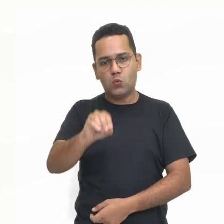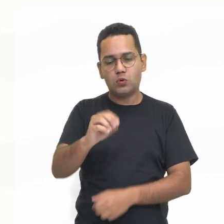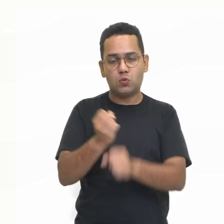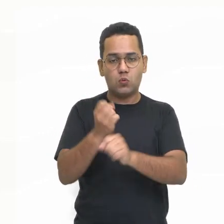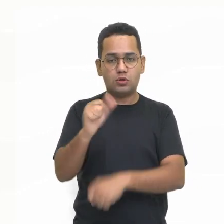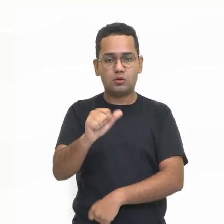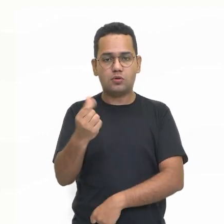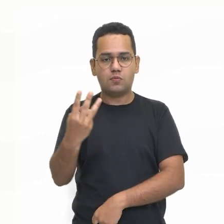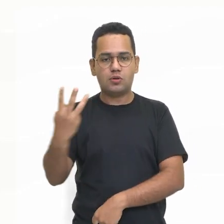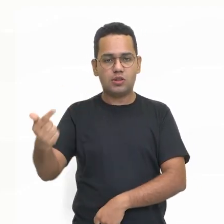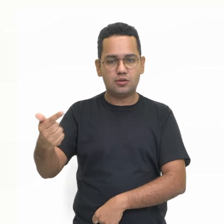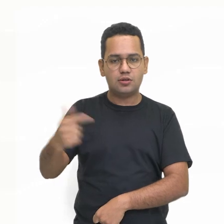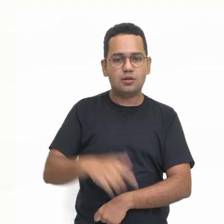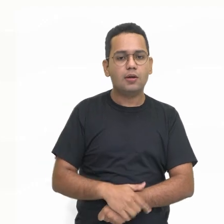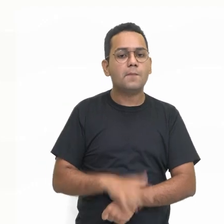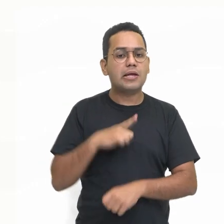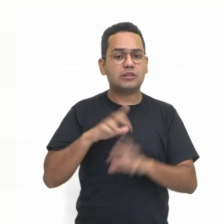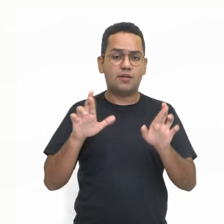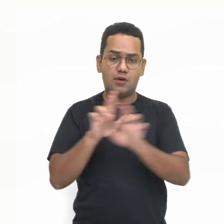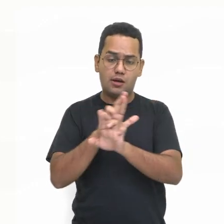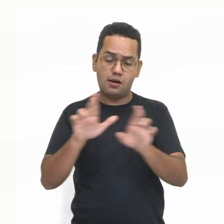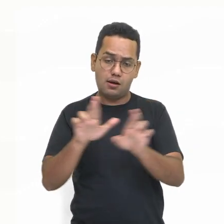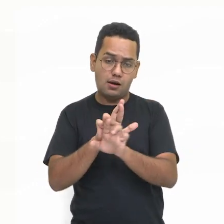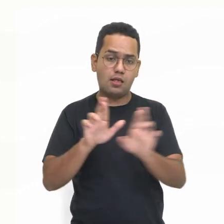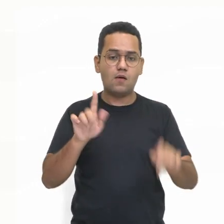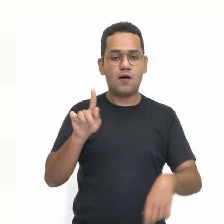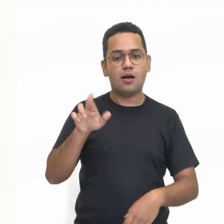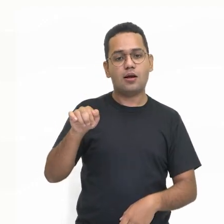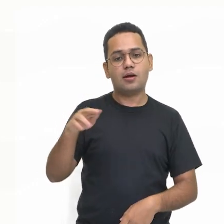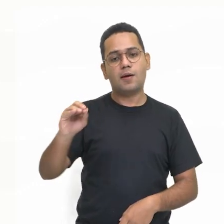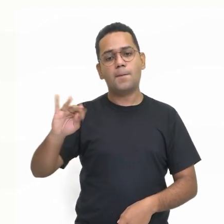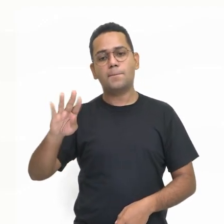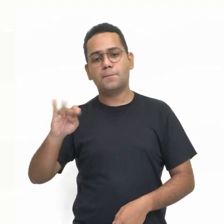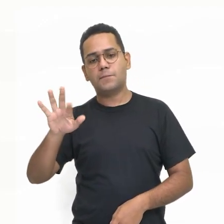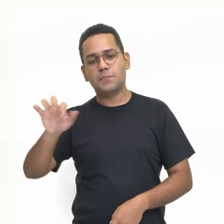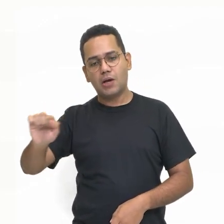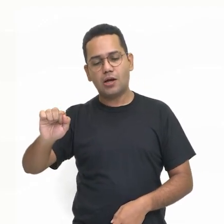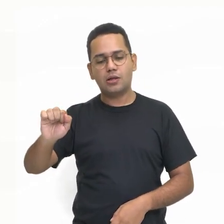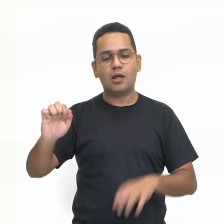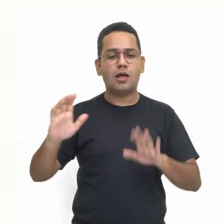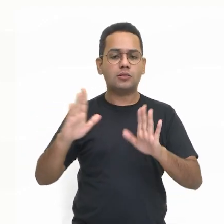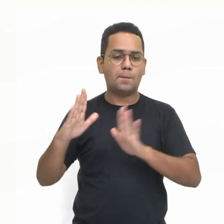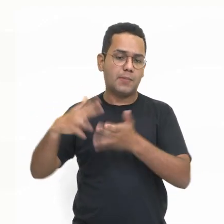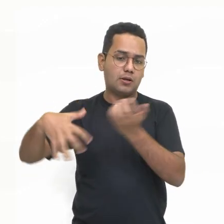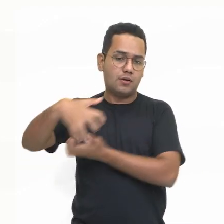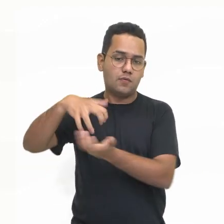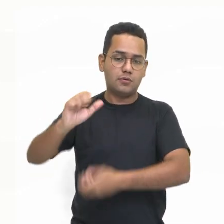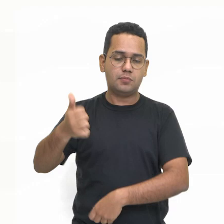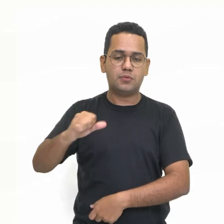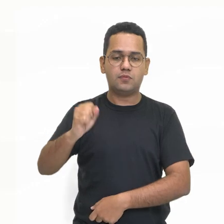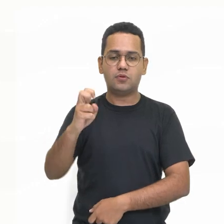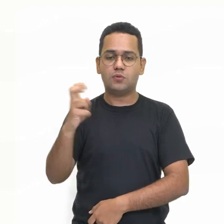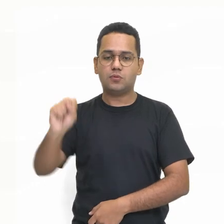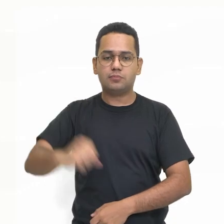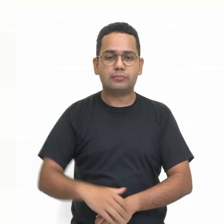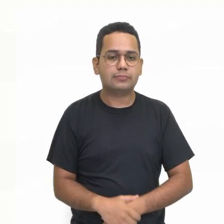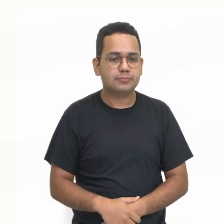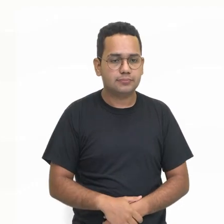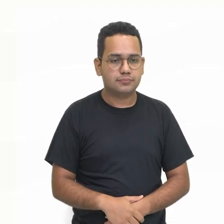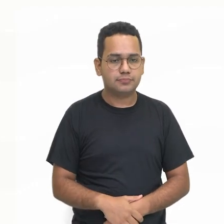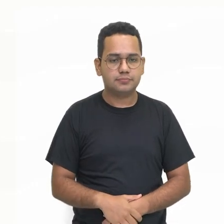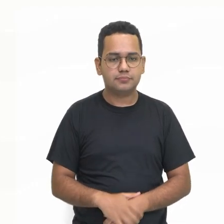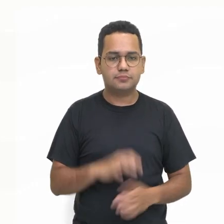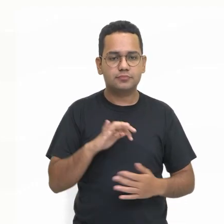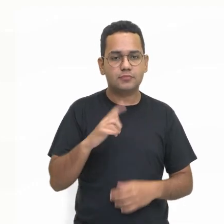manteve uma relação próxima com a Grã-Bretanha até a Revolução de 1958.